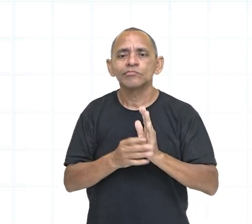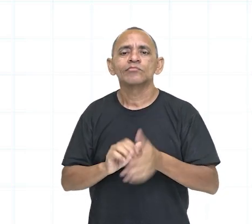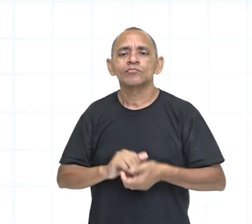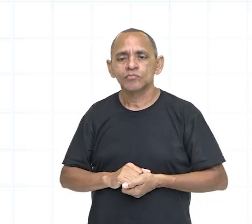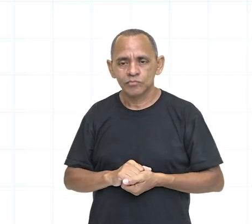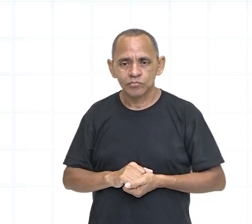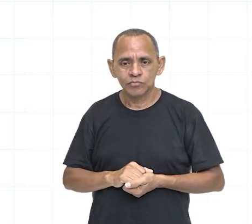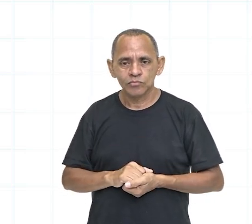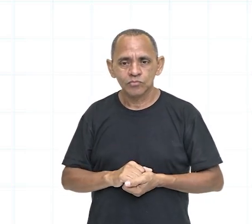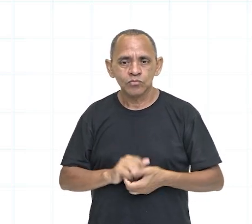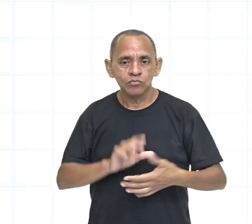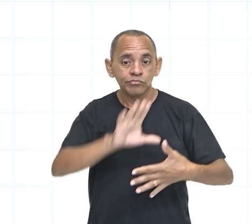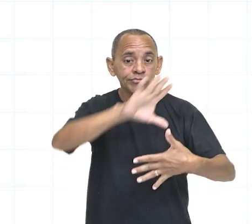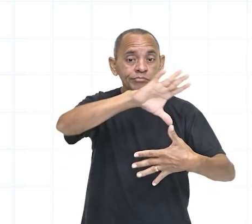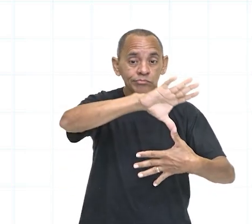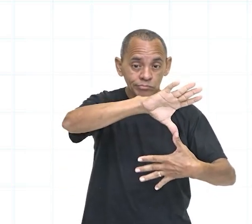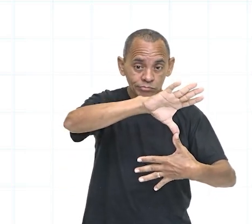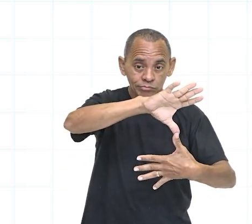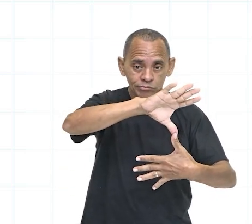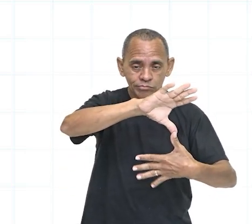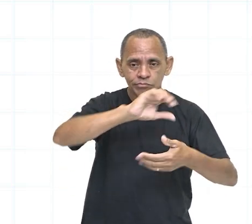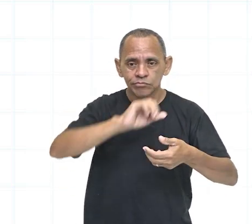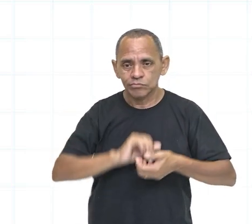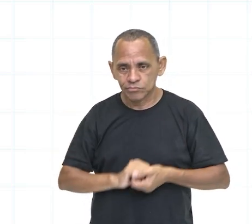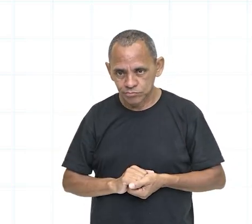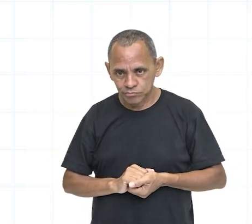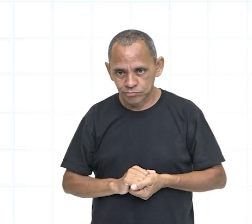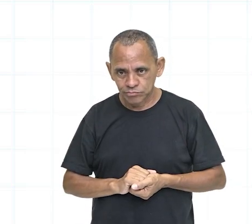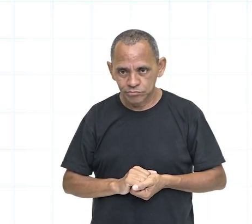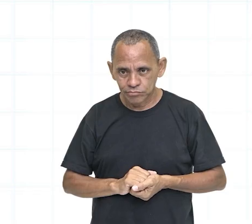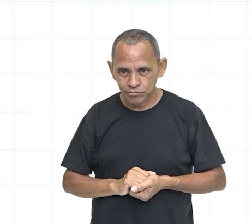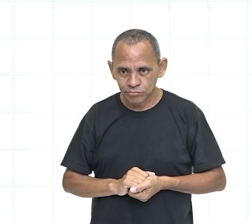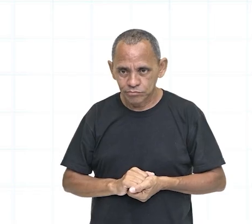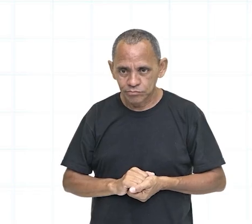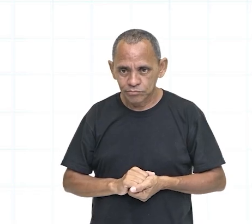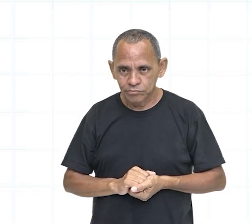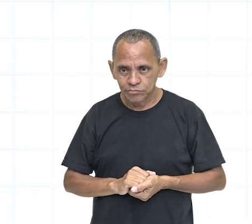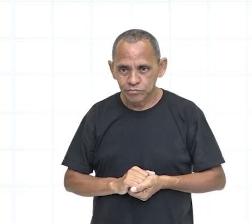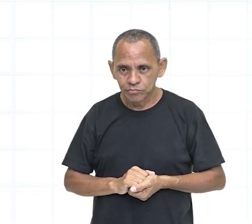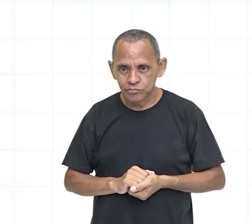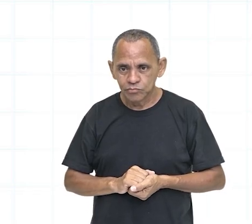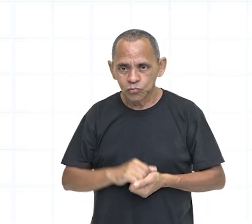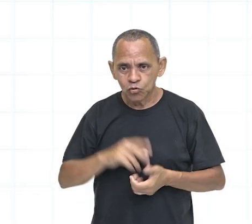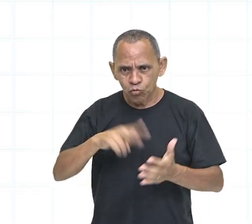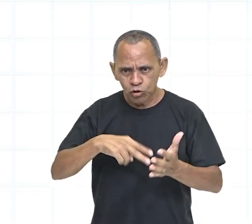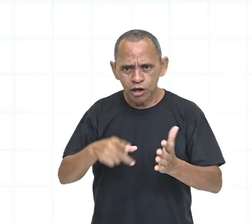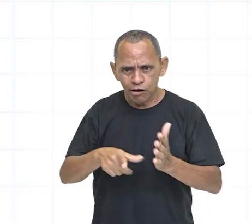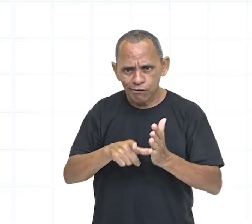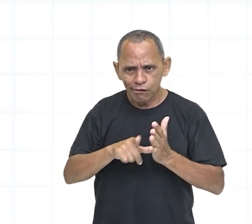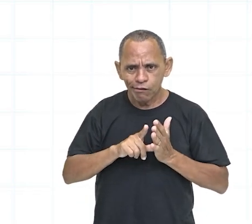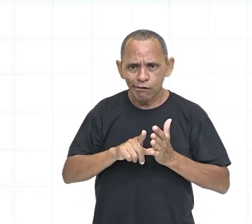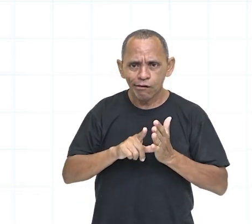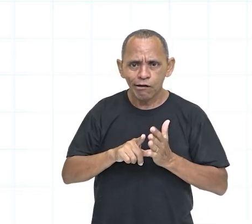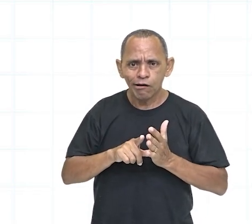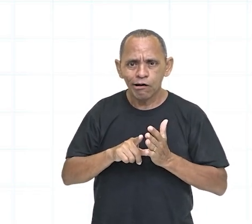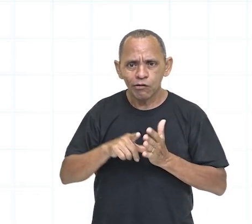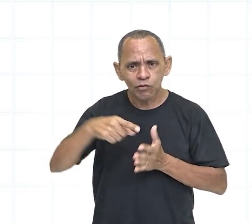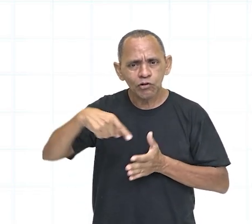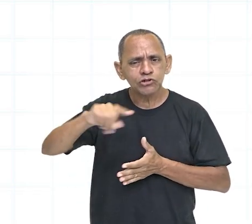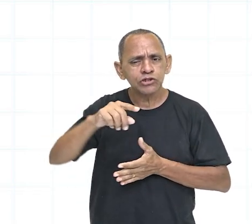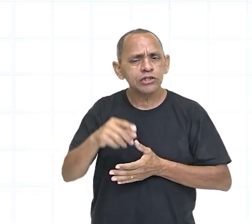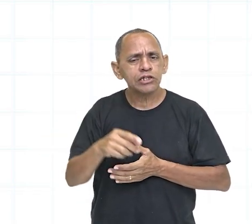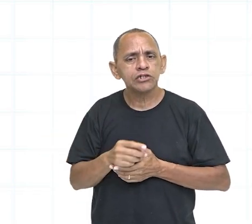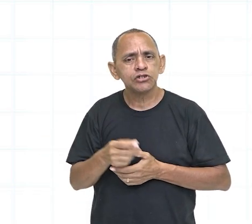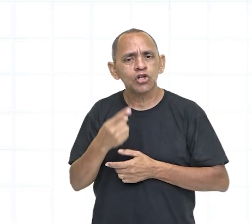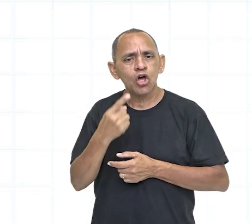é? Américas. Eu vou fazer a leitura para vocês, mas eu quero, de antemão, que vocês observem